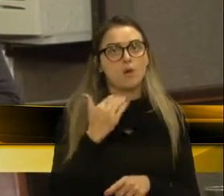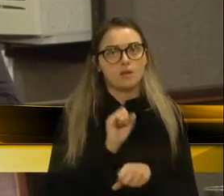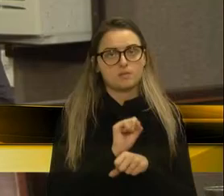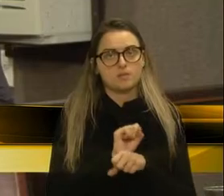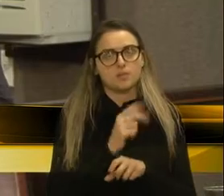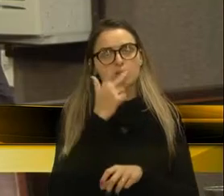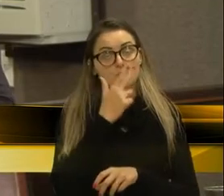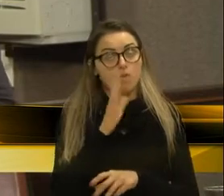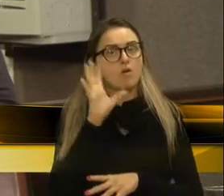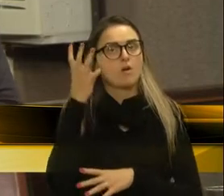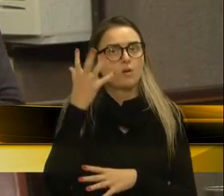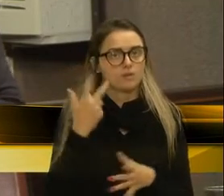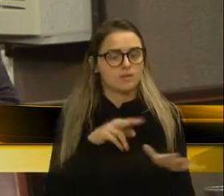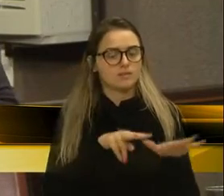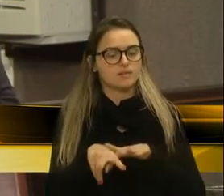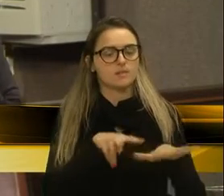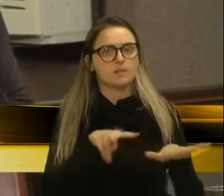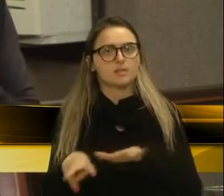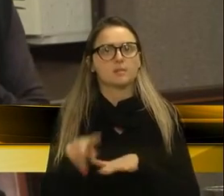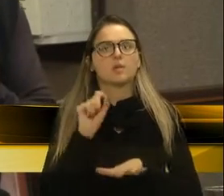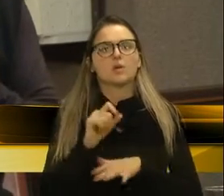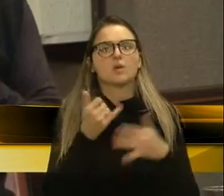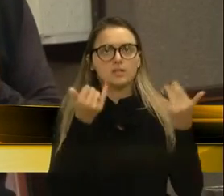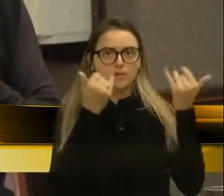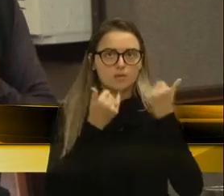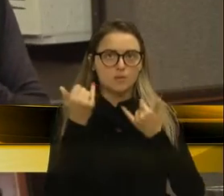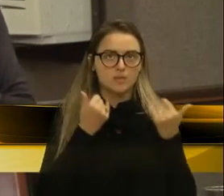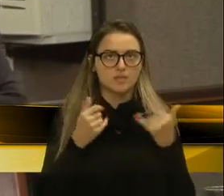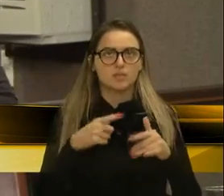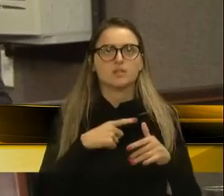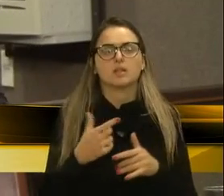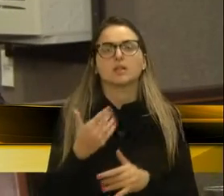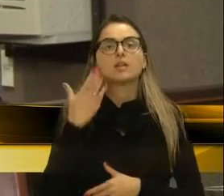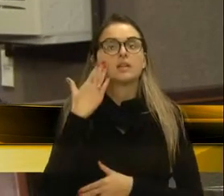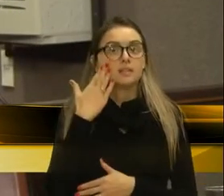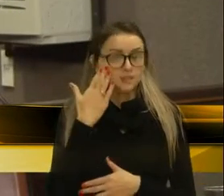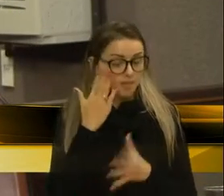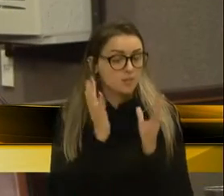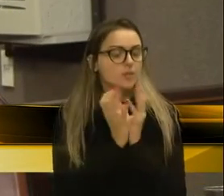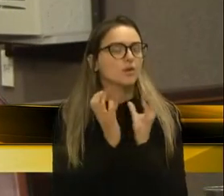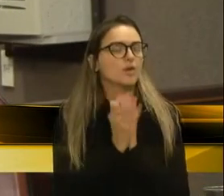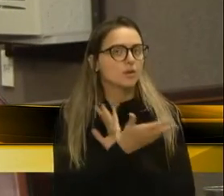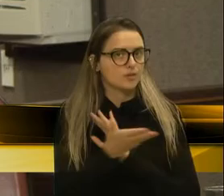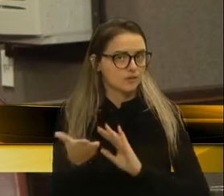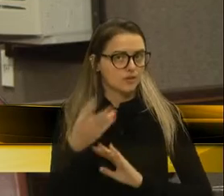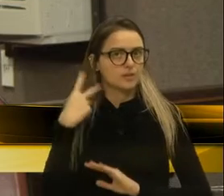está acontecendo semanalmente os relatos que nós recebemos no nosso gabinete. Sabe, colegas vereadores,